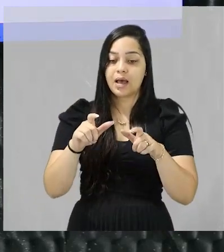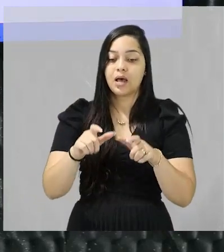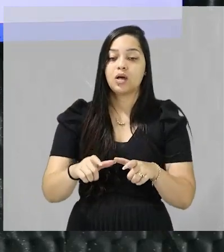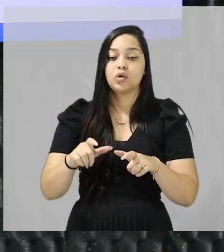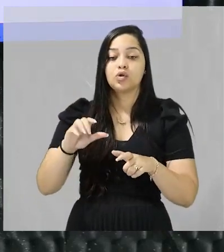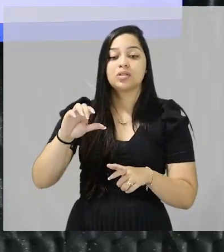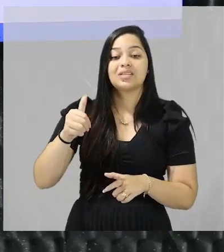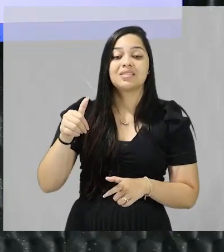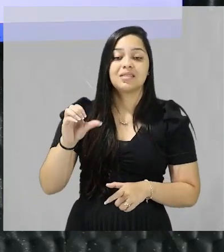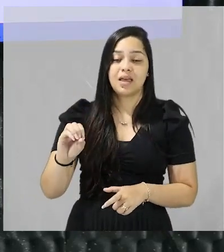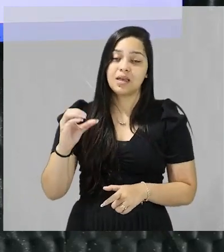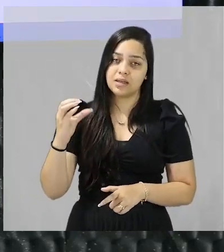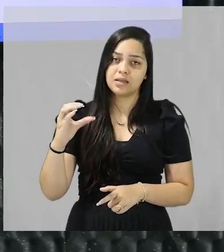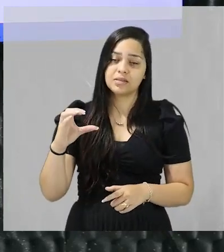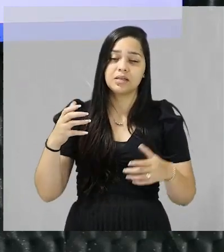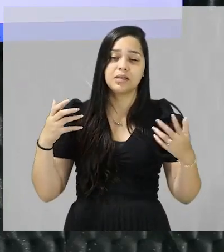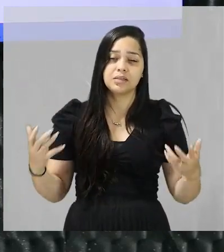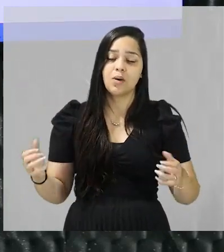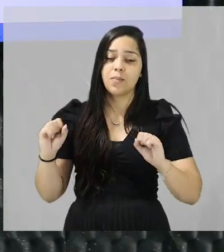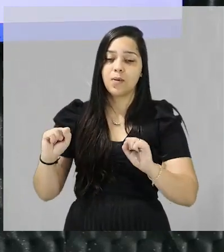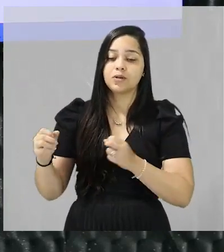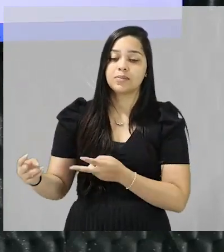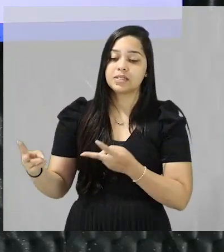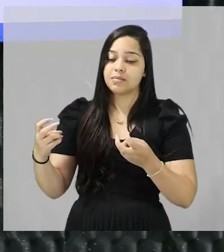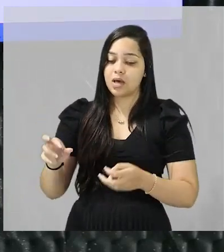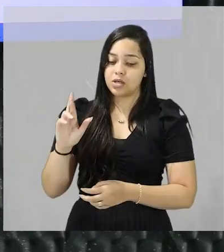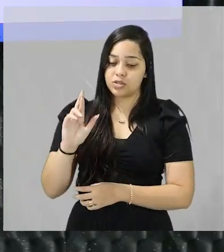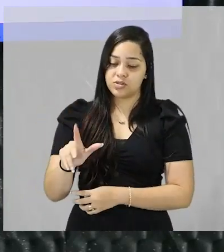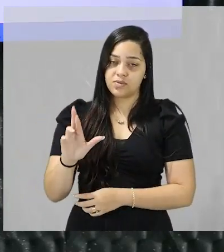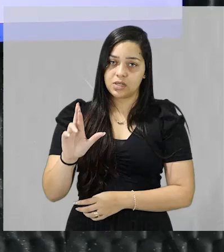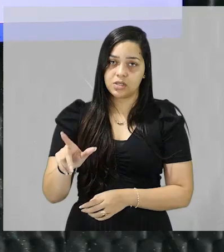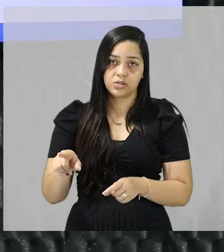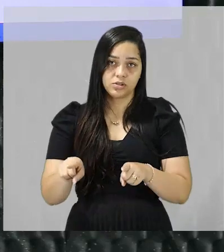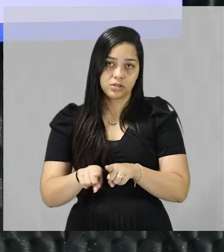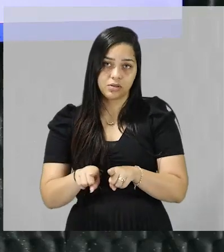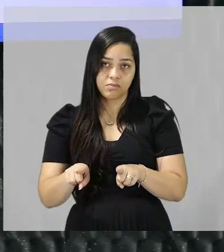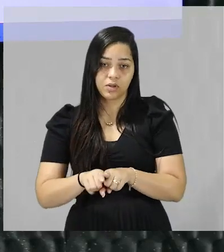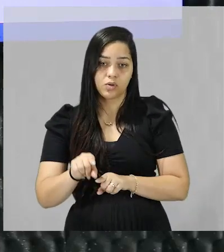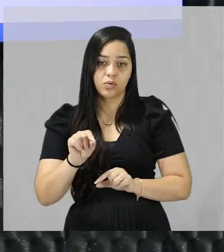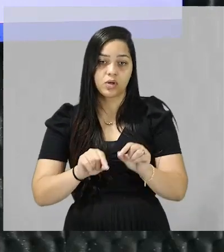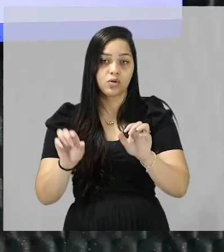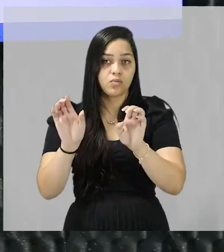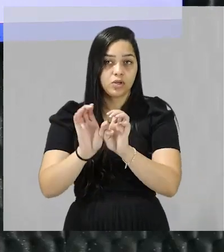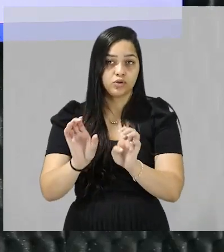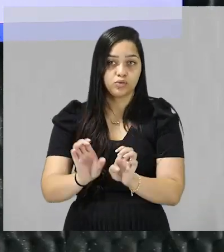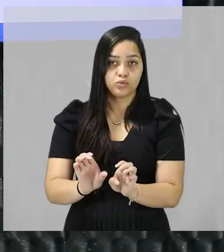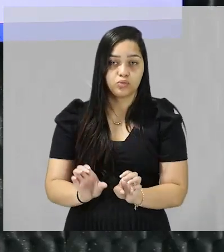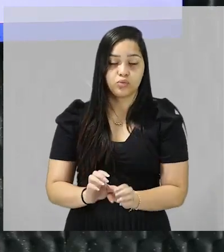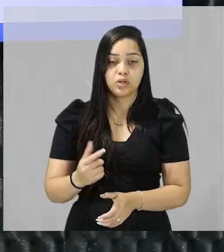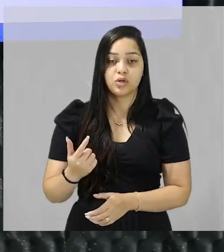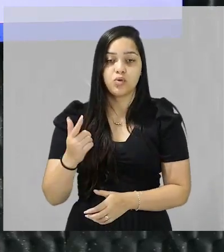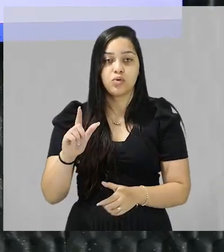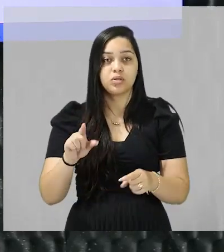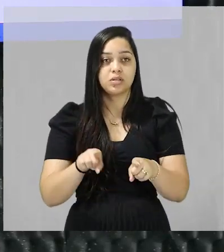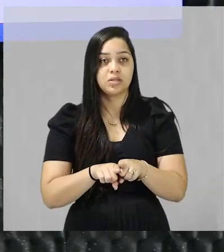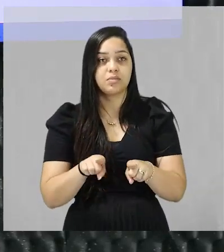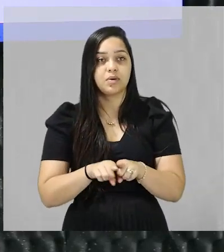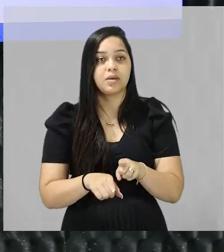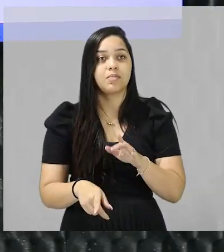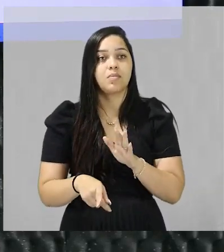Então a gente percebe que o que vai diferenciar entre uma estrutura e outra, né, é a sua